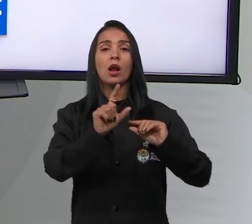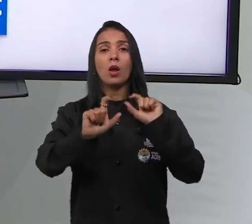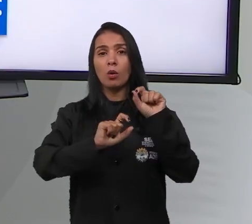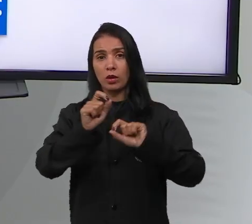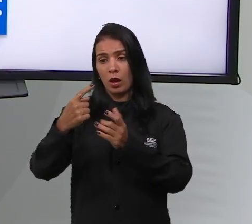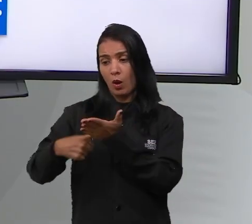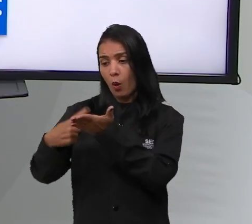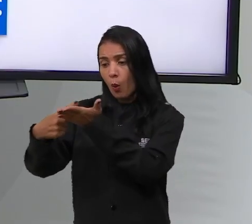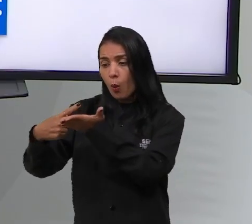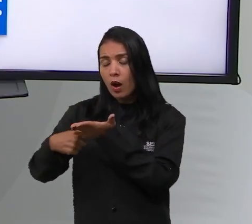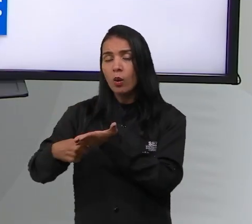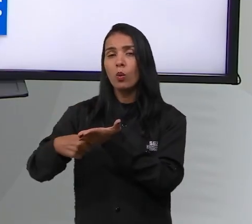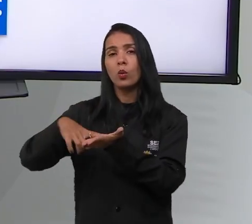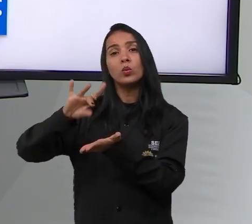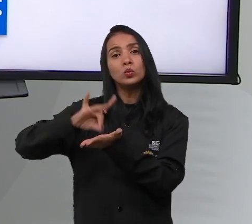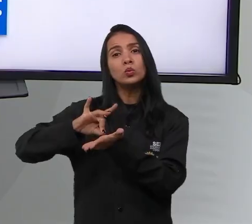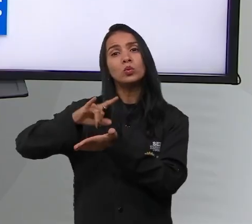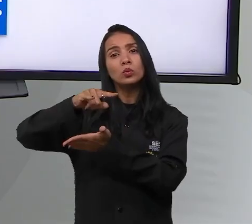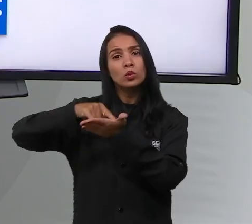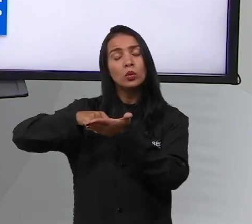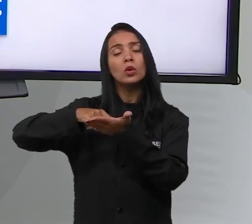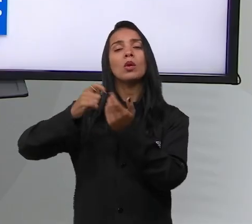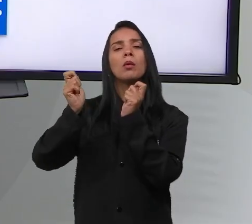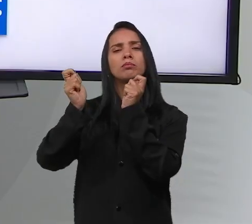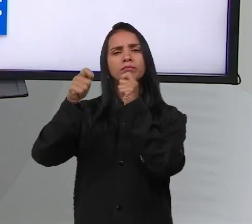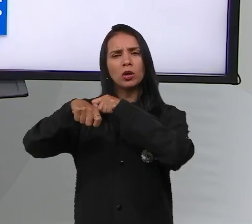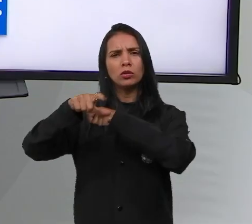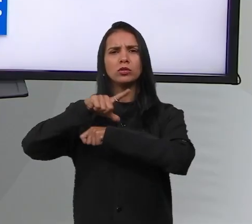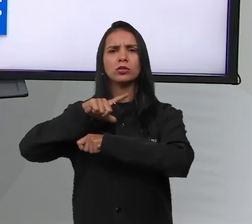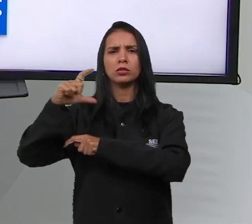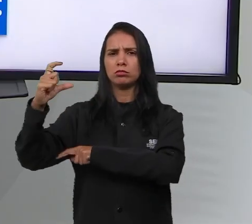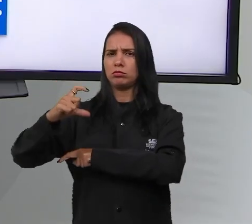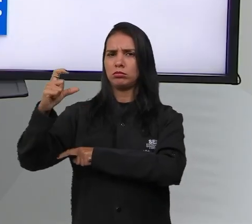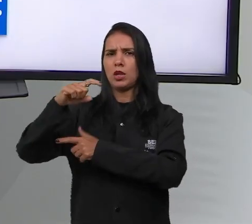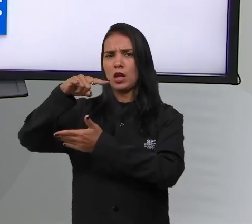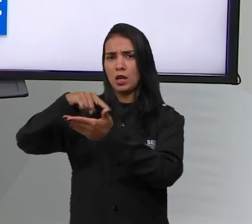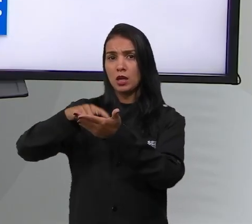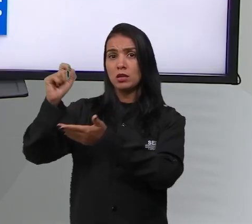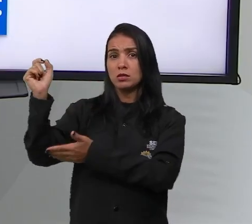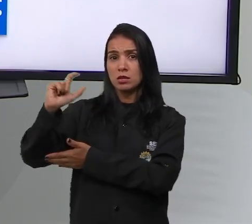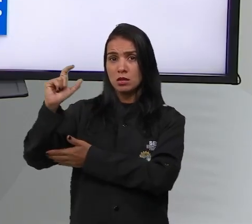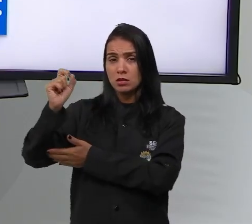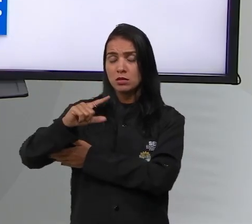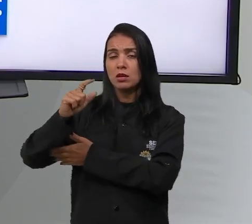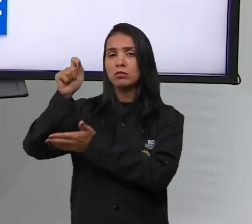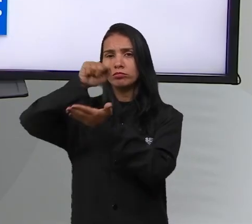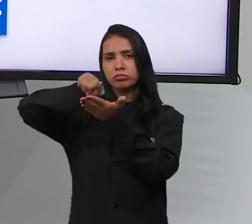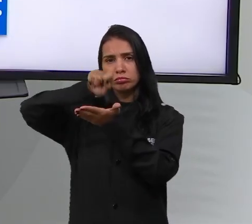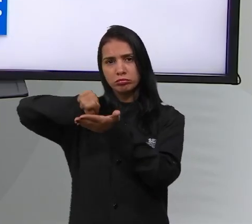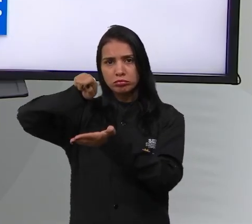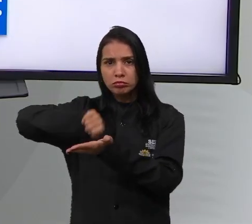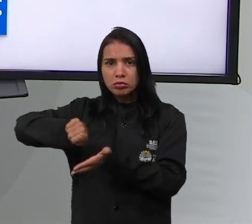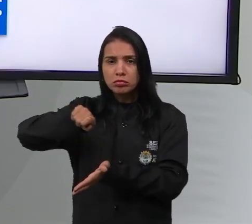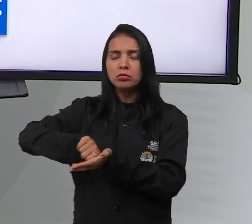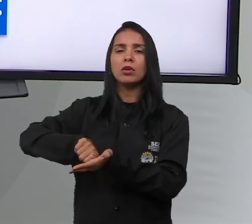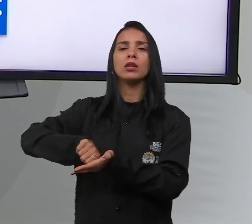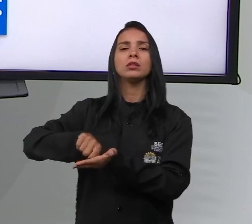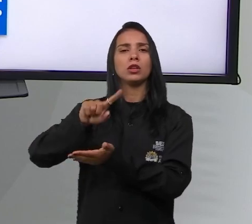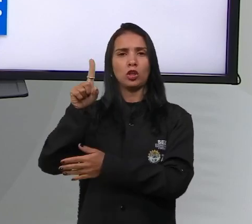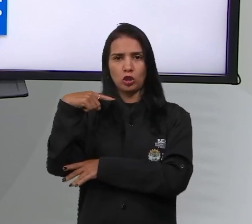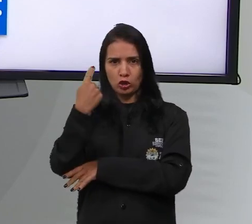essa formalização, ela pode ser a carteira de trabalho assinada, conforme nós